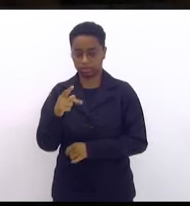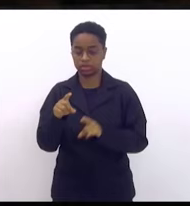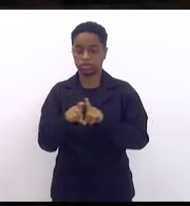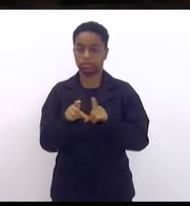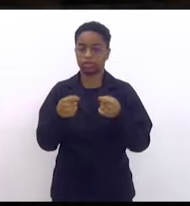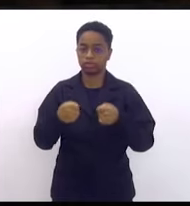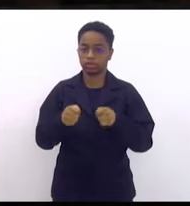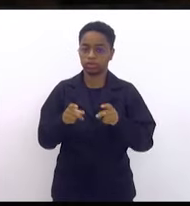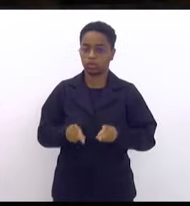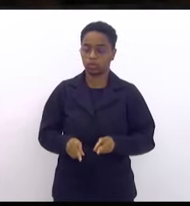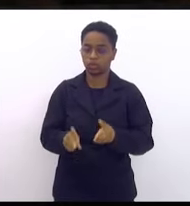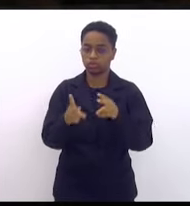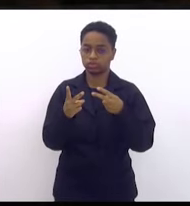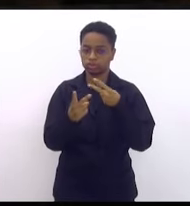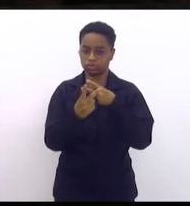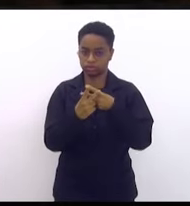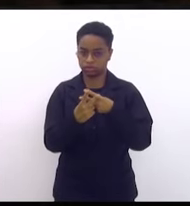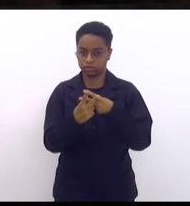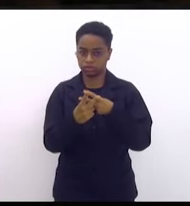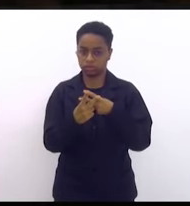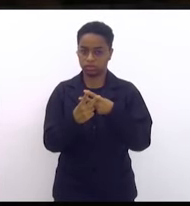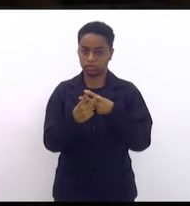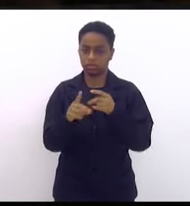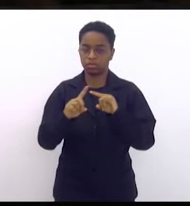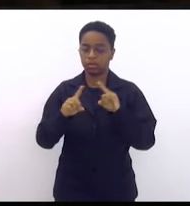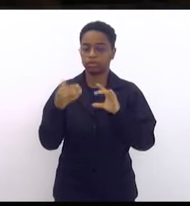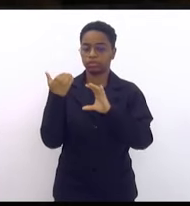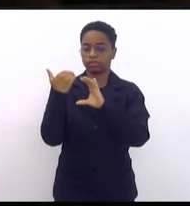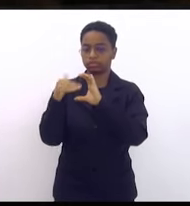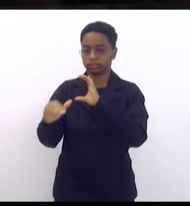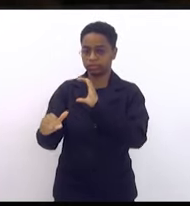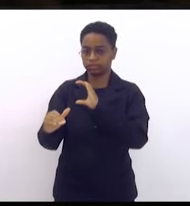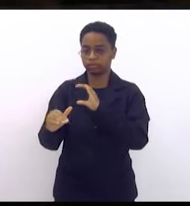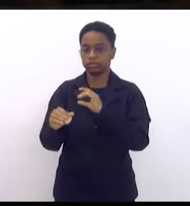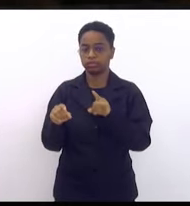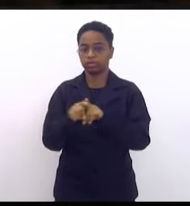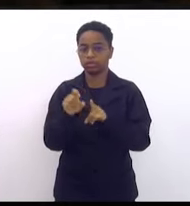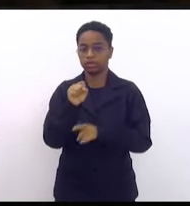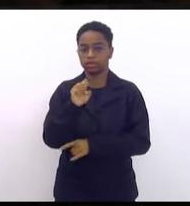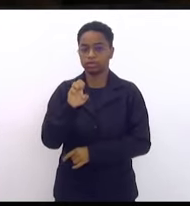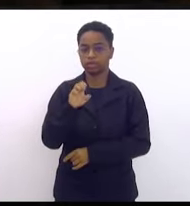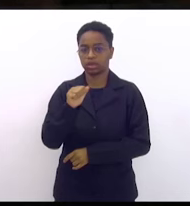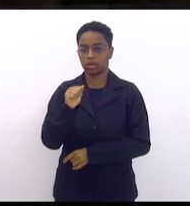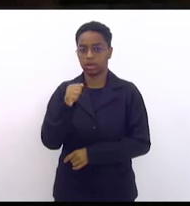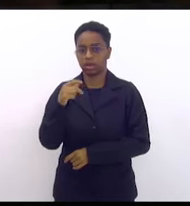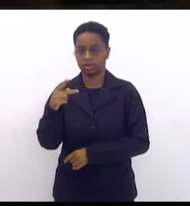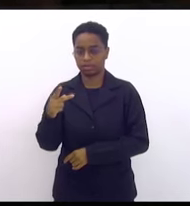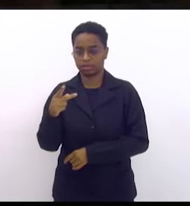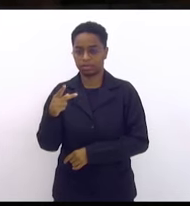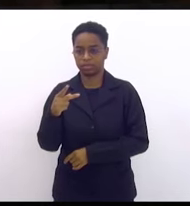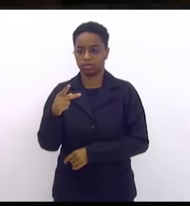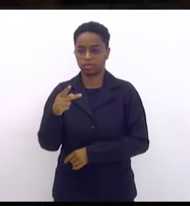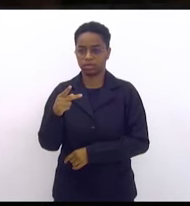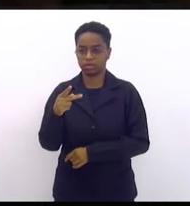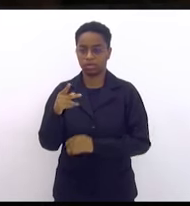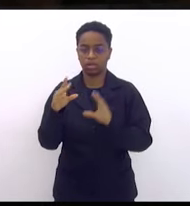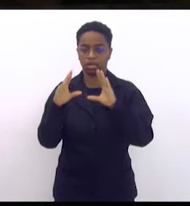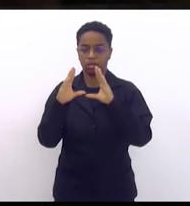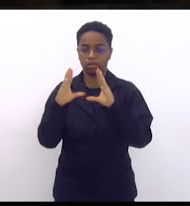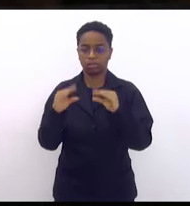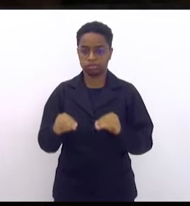continuar por e-mail, e que esse e-mail da SEAP estaria desativado